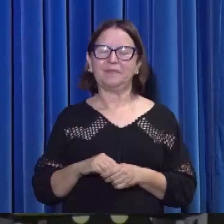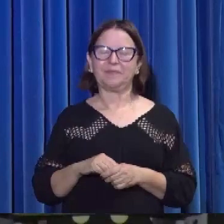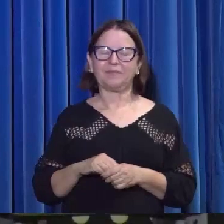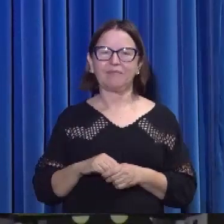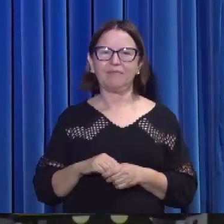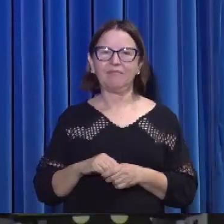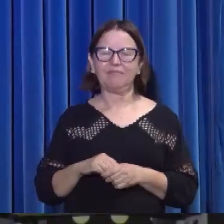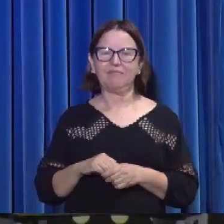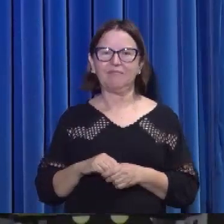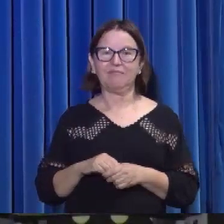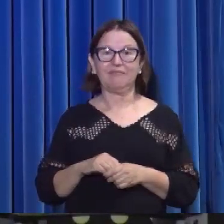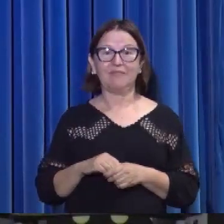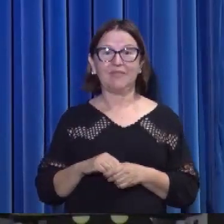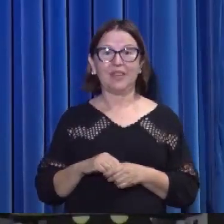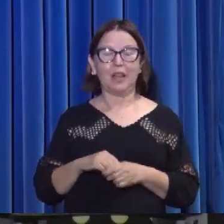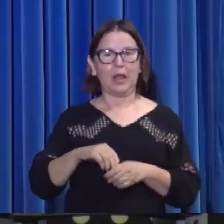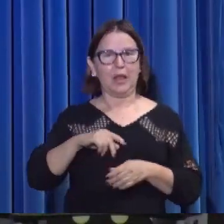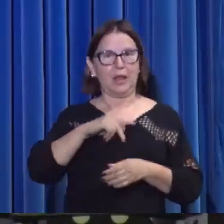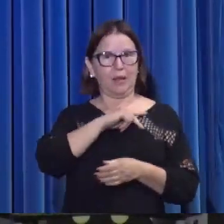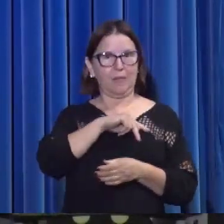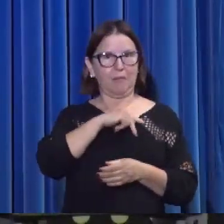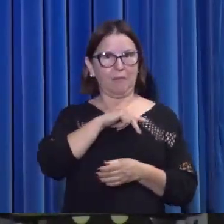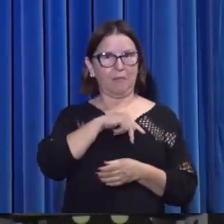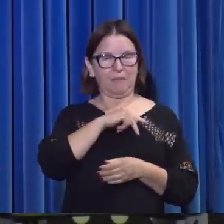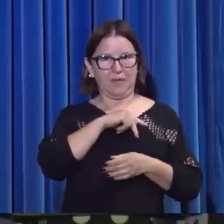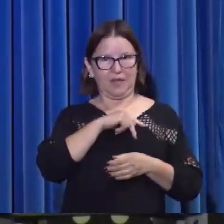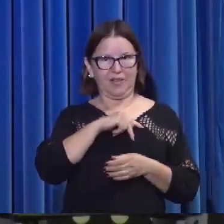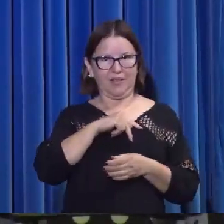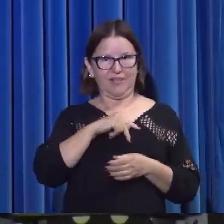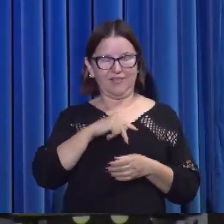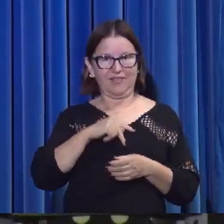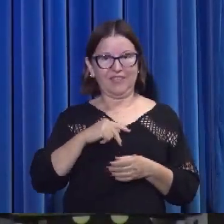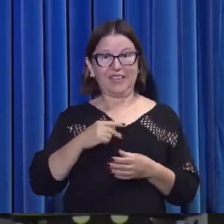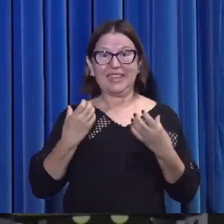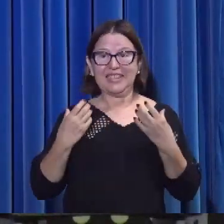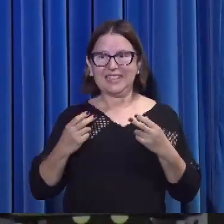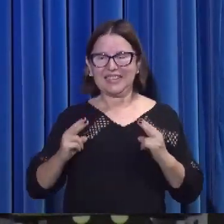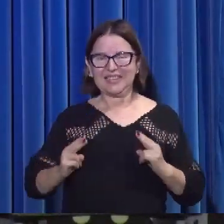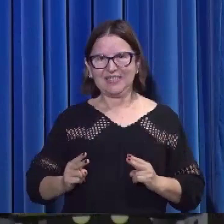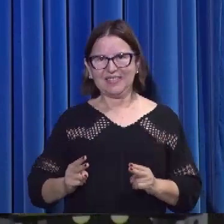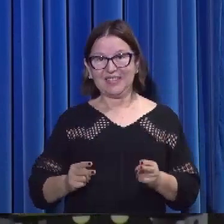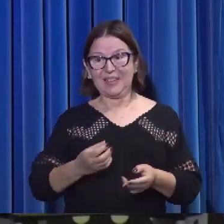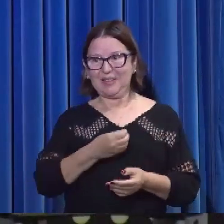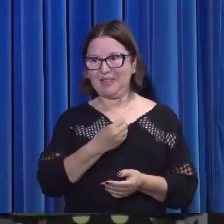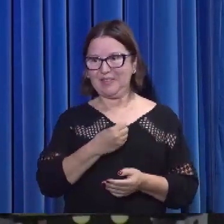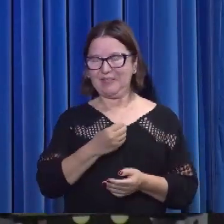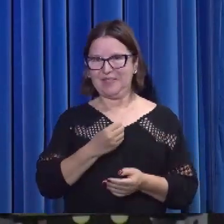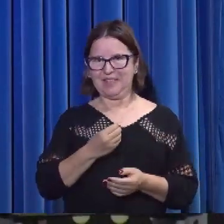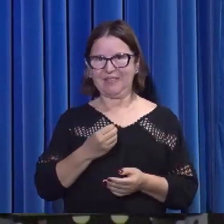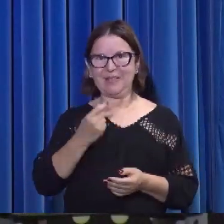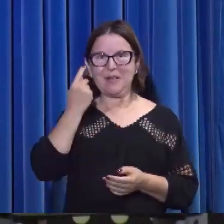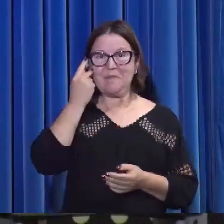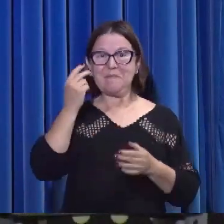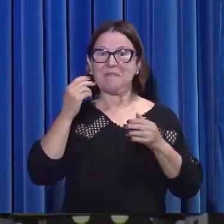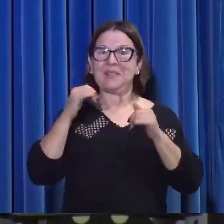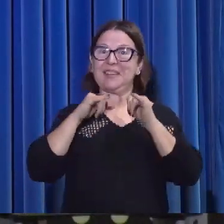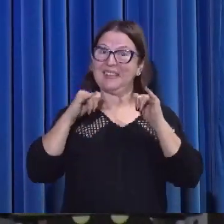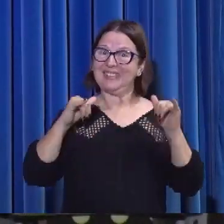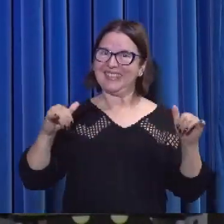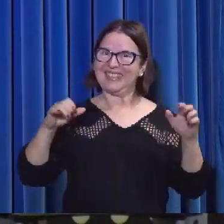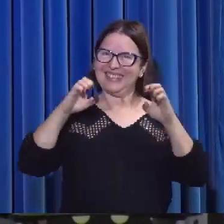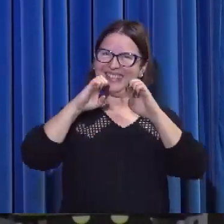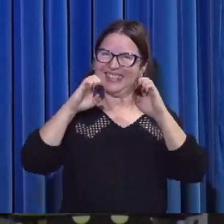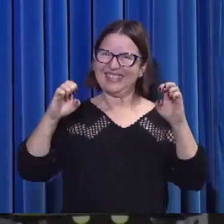parágrafo que lemos, ele, Paulo, queria continuar vivo fisicamente para ser um arauto do Evangelho de Deus, e